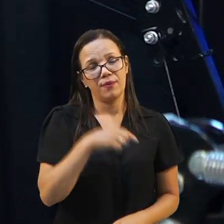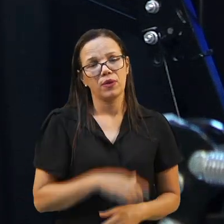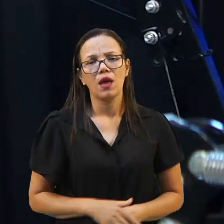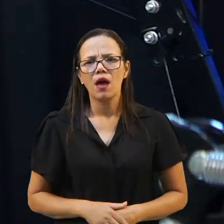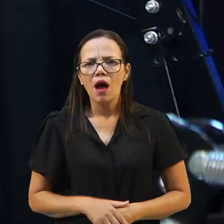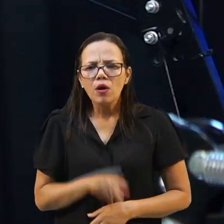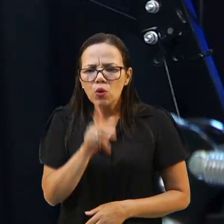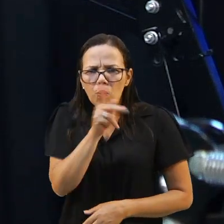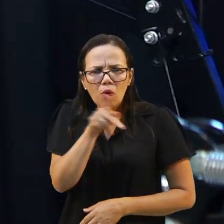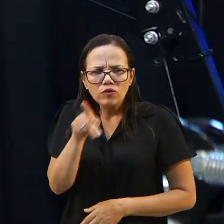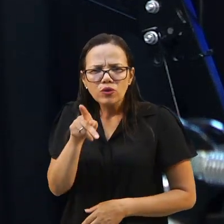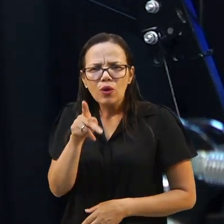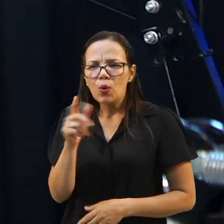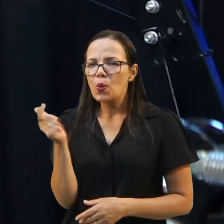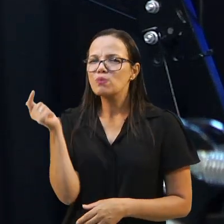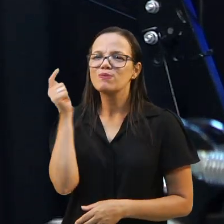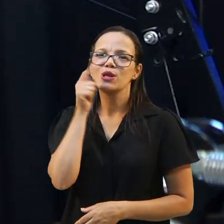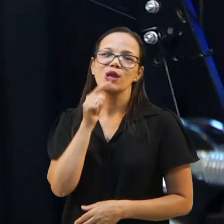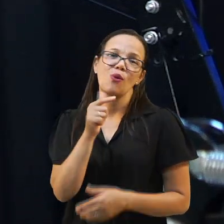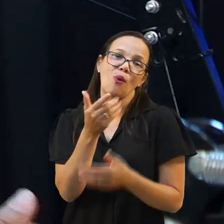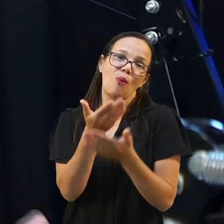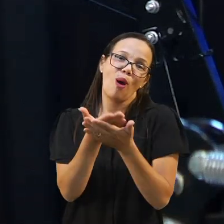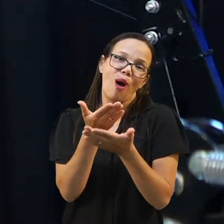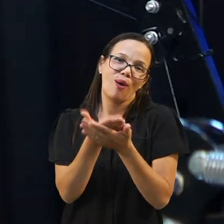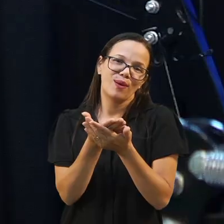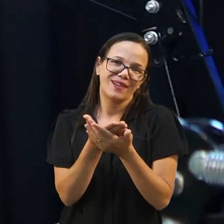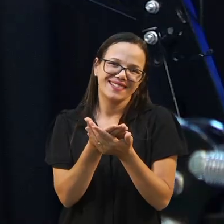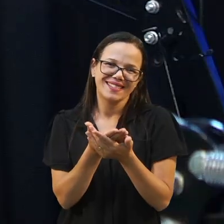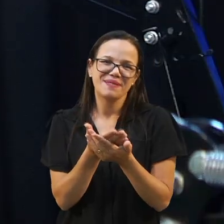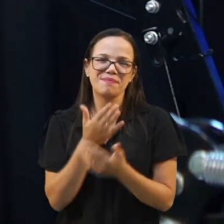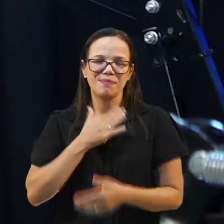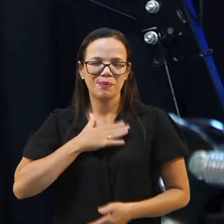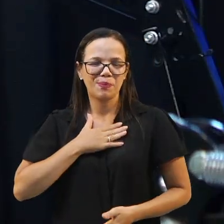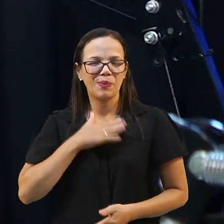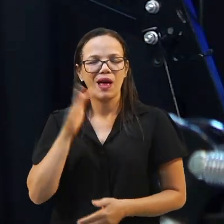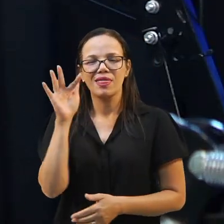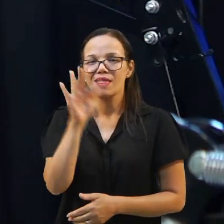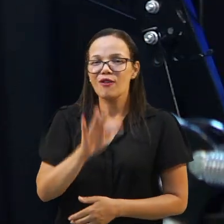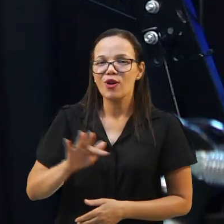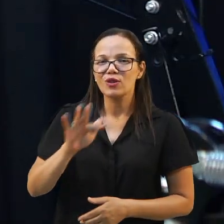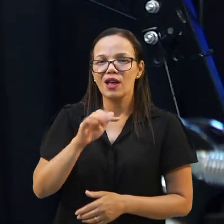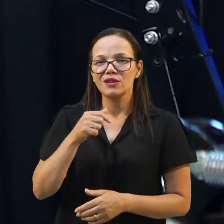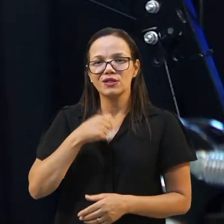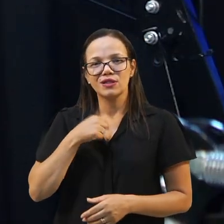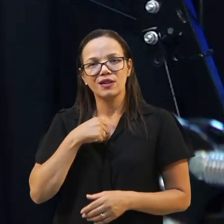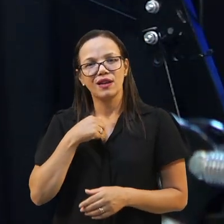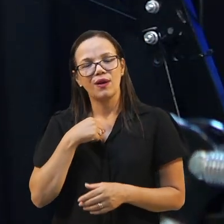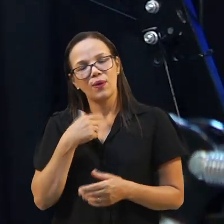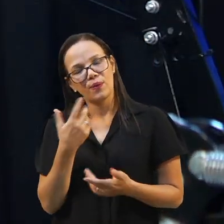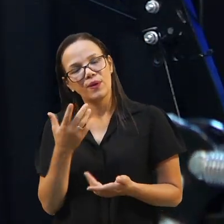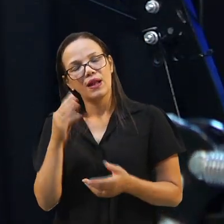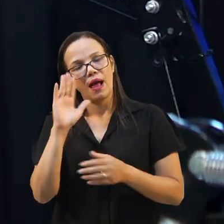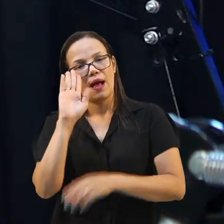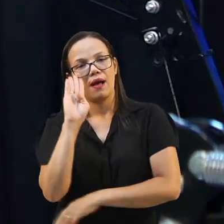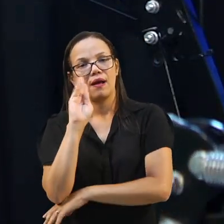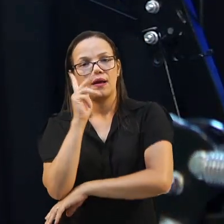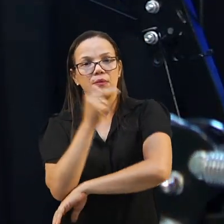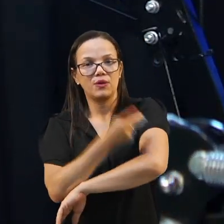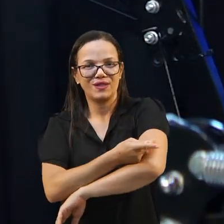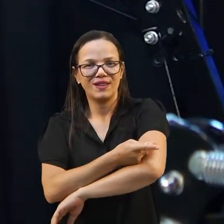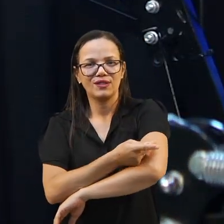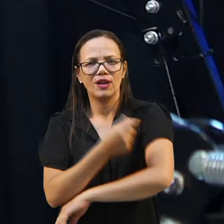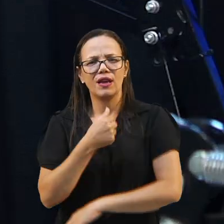mim aulas, para me dar aula na Faculdade Municipal de Belo Horizonte, eu